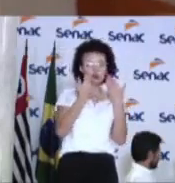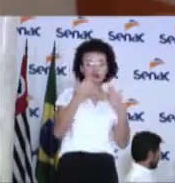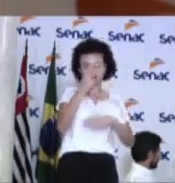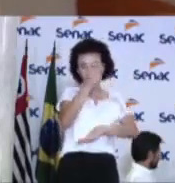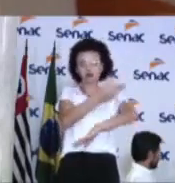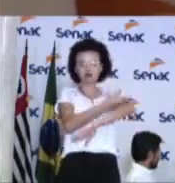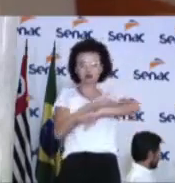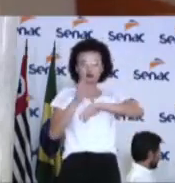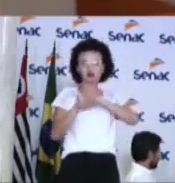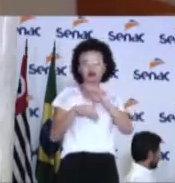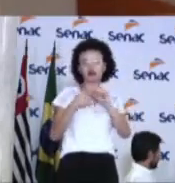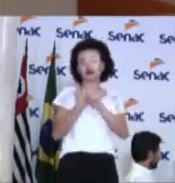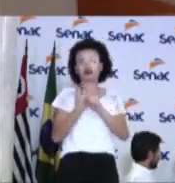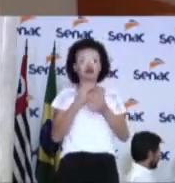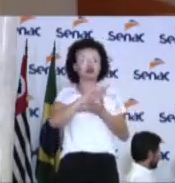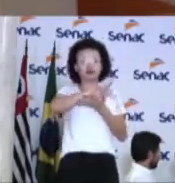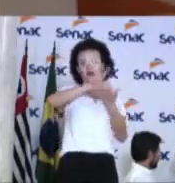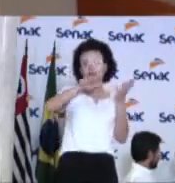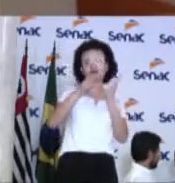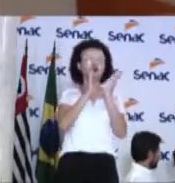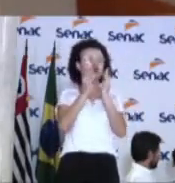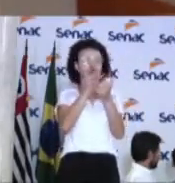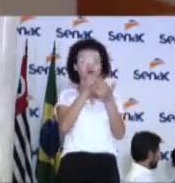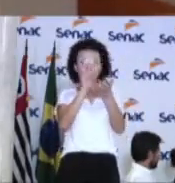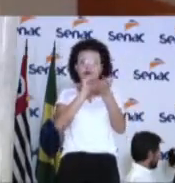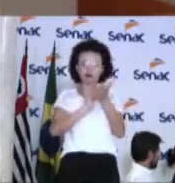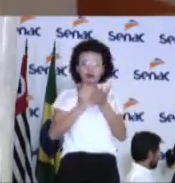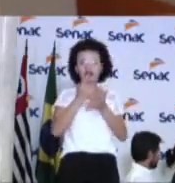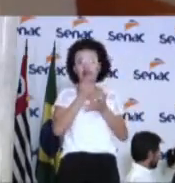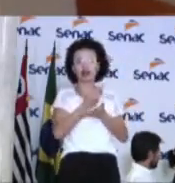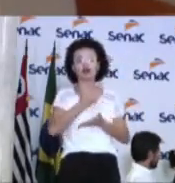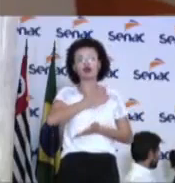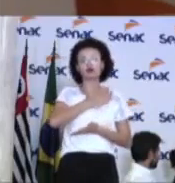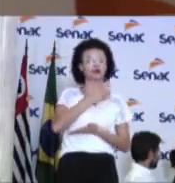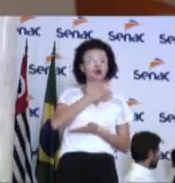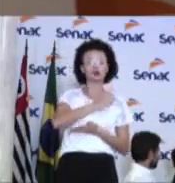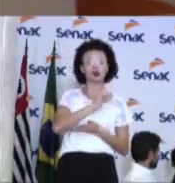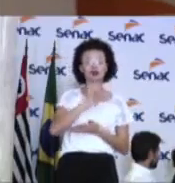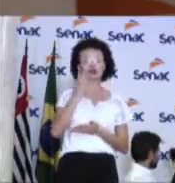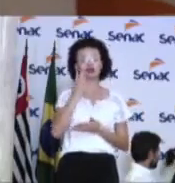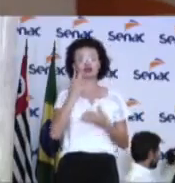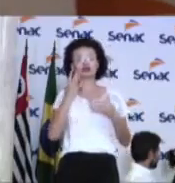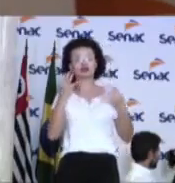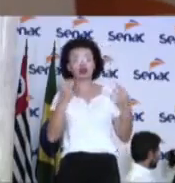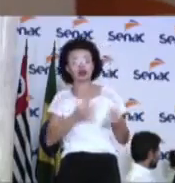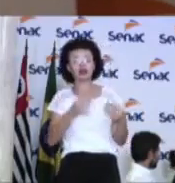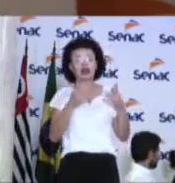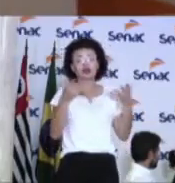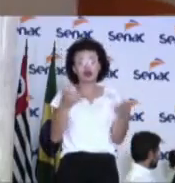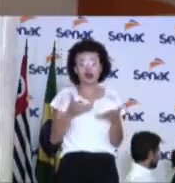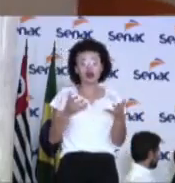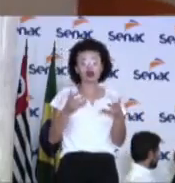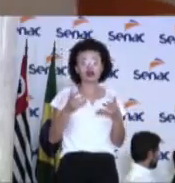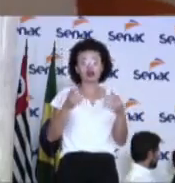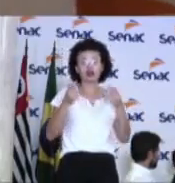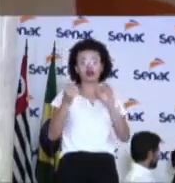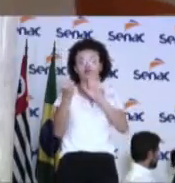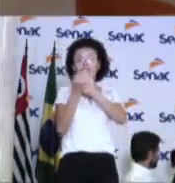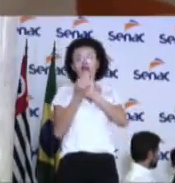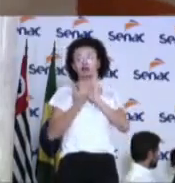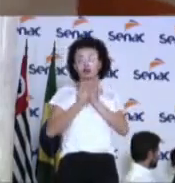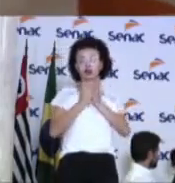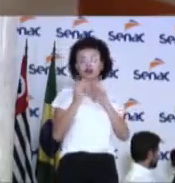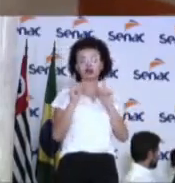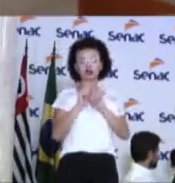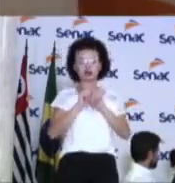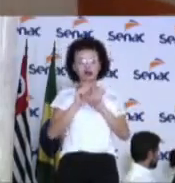sociais e nos seus conteúdos. Acho que as marcas também estão aprendendo a lidar com o seu lado sombra, assim. E isso eu acho muito